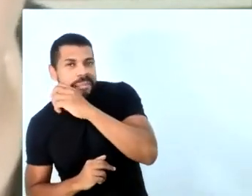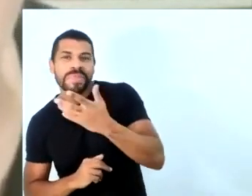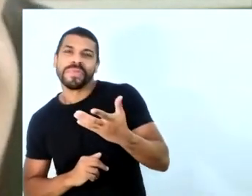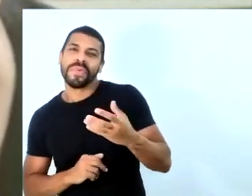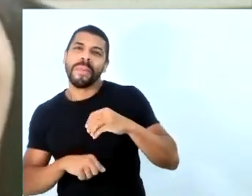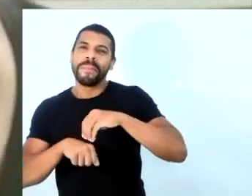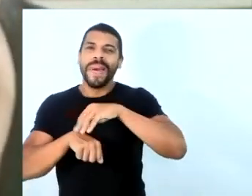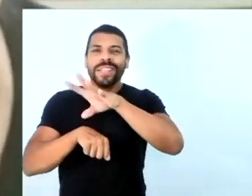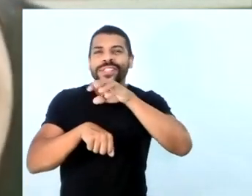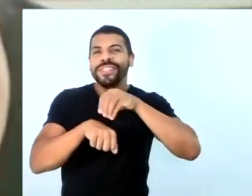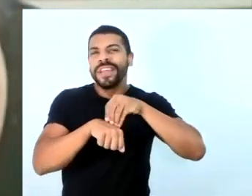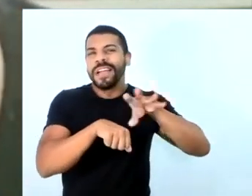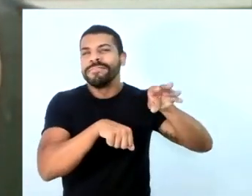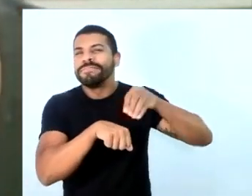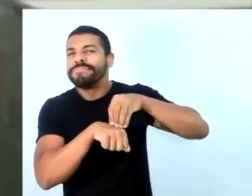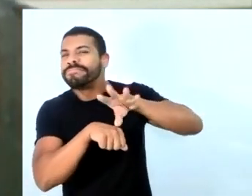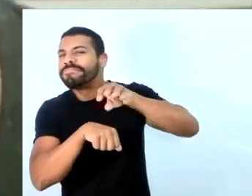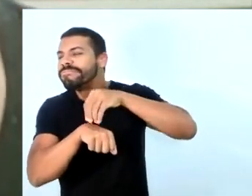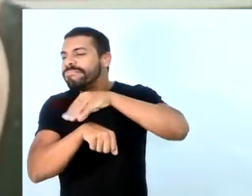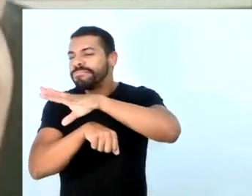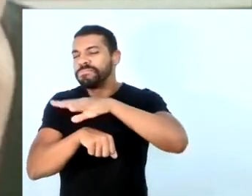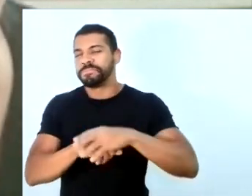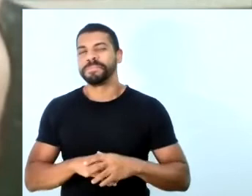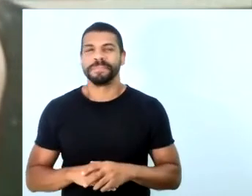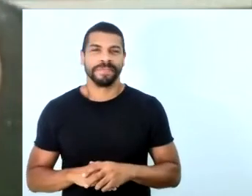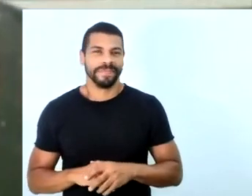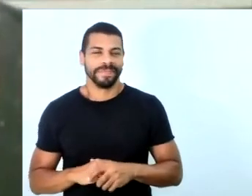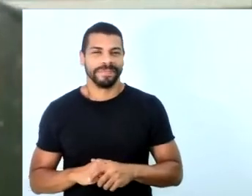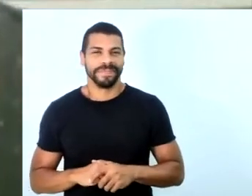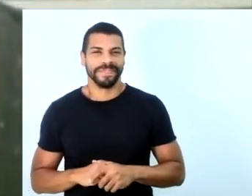brevemente, assim, uma dica para quem procurar.